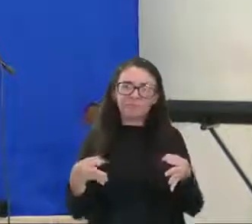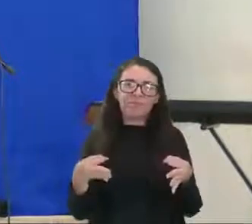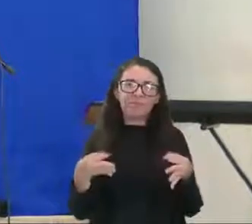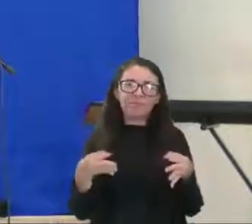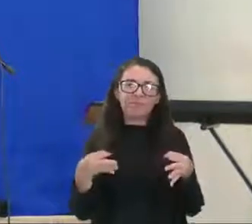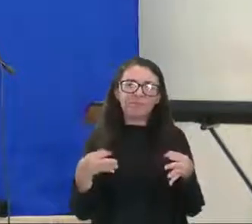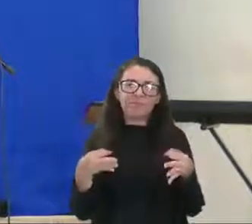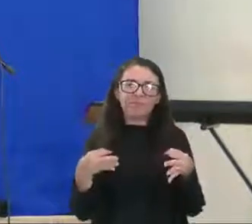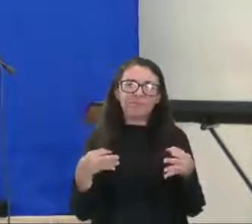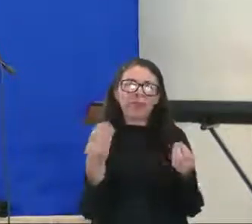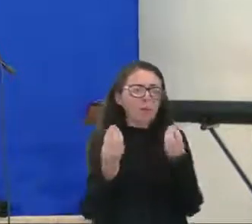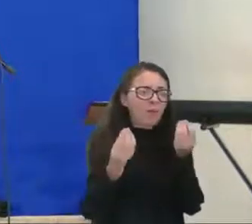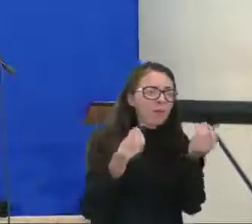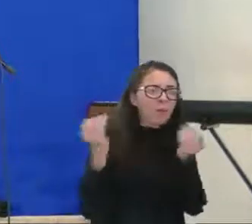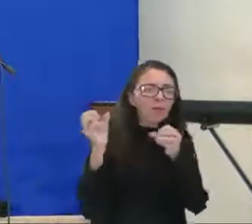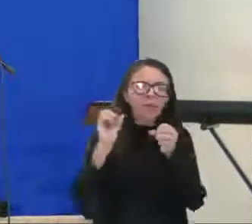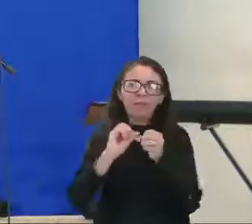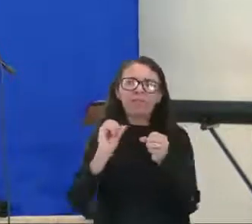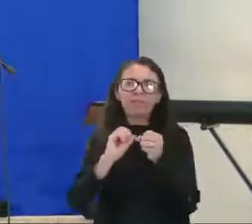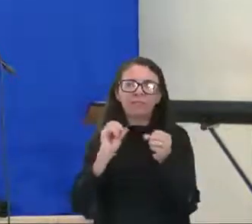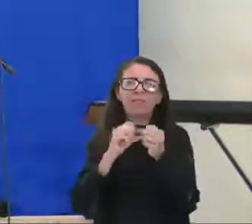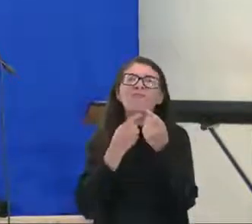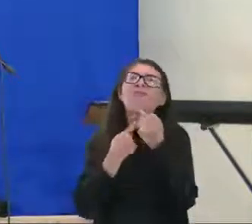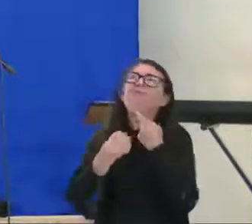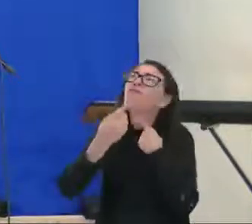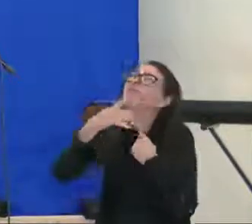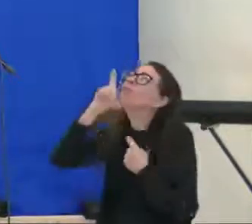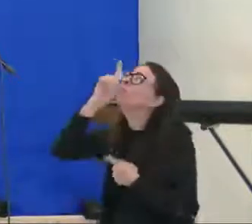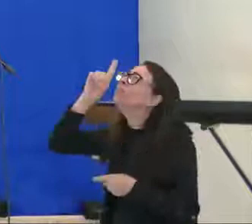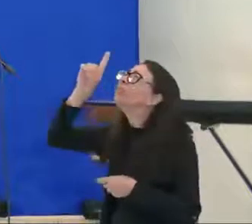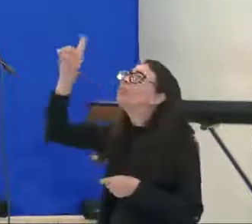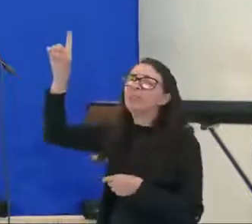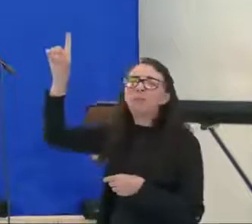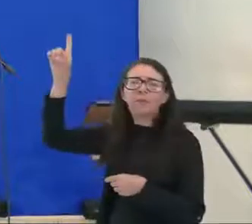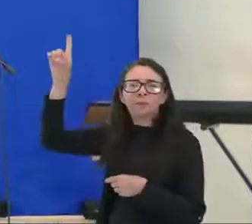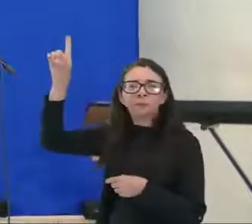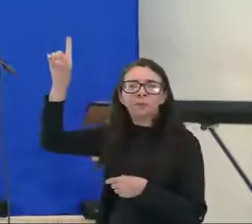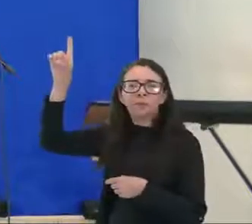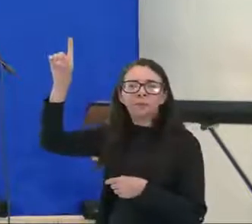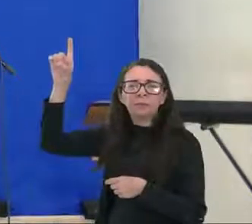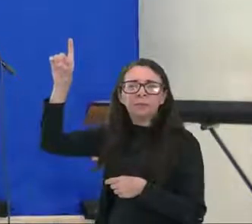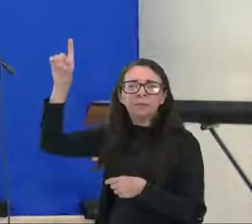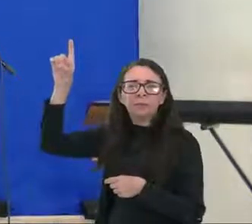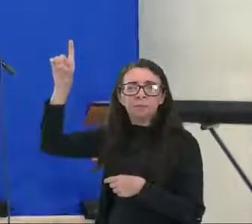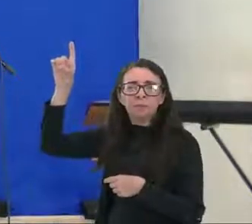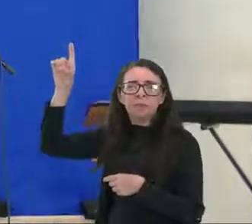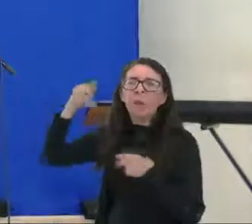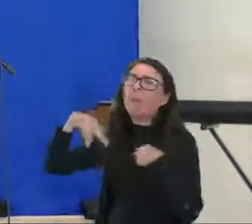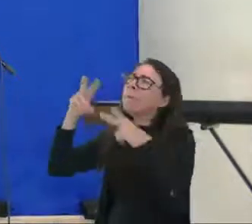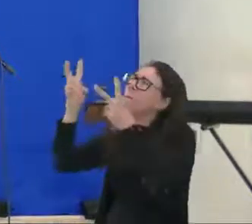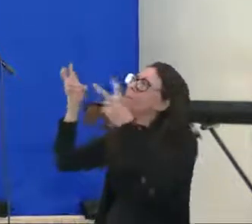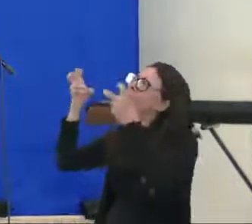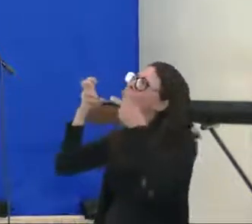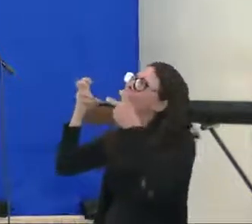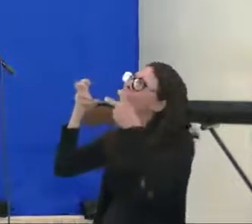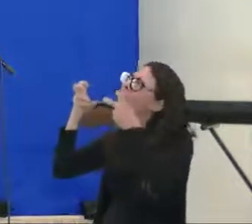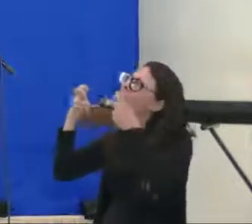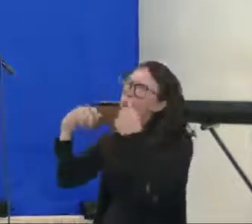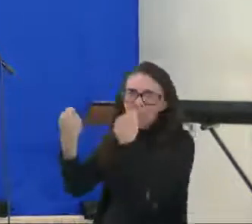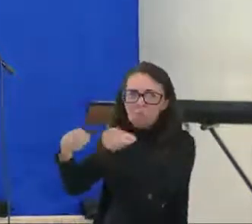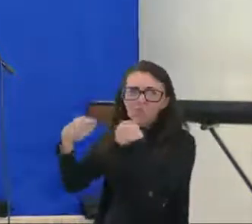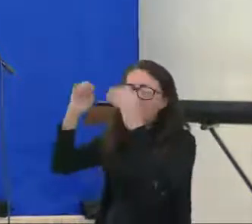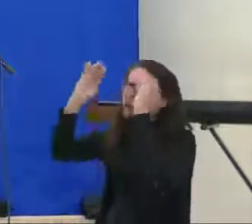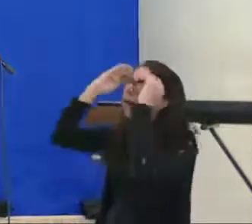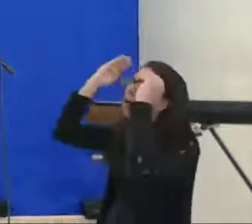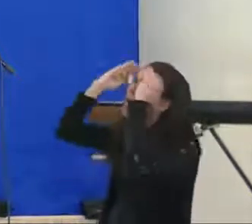É o Espírito. O que você observa quando vê um dom espiritual em exercício é a manifestação do